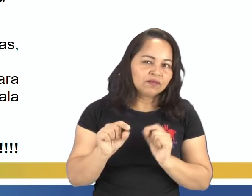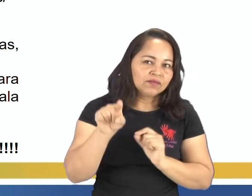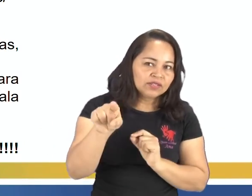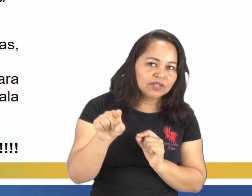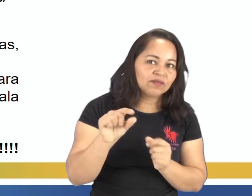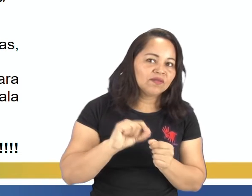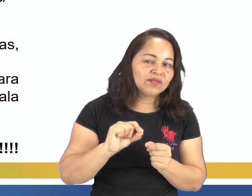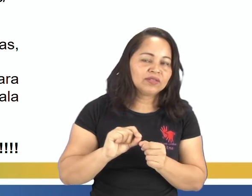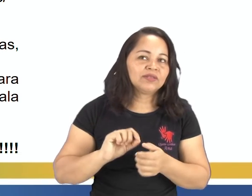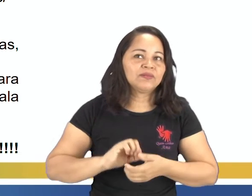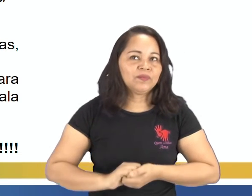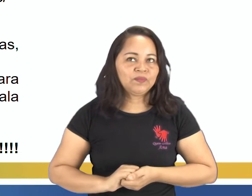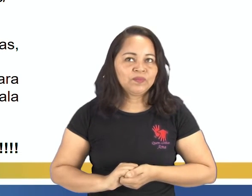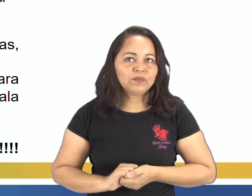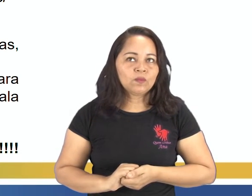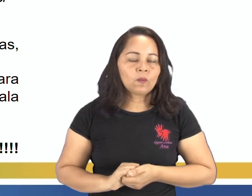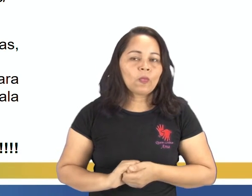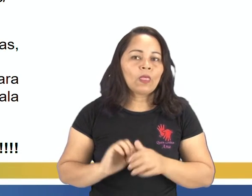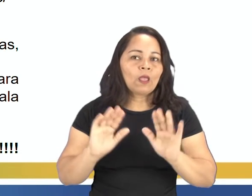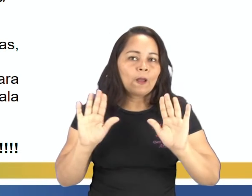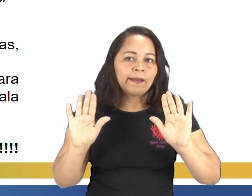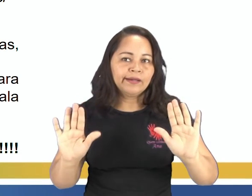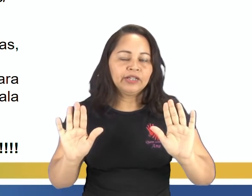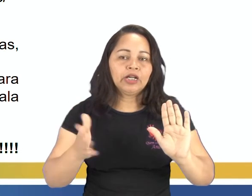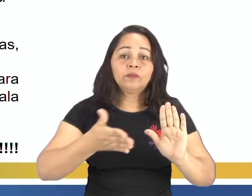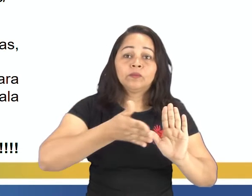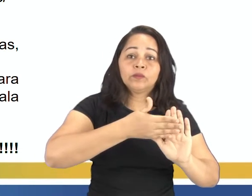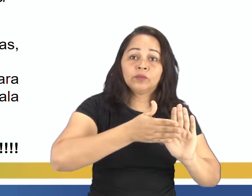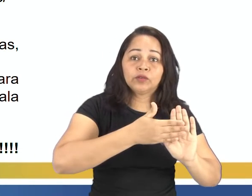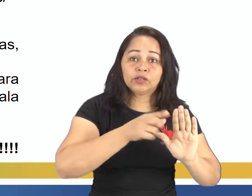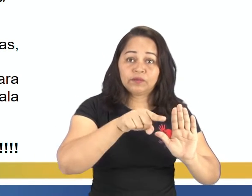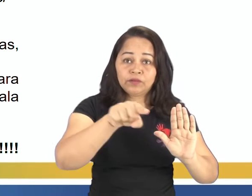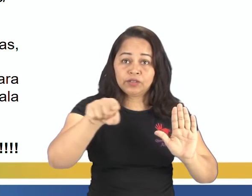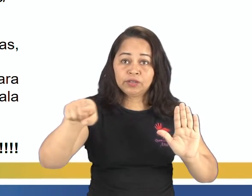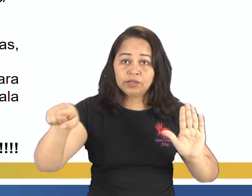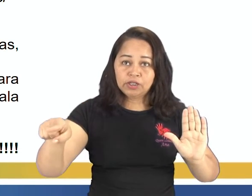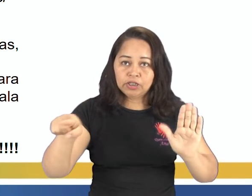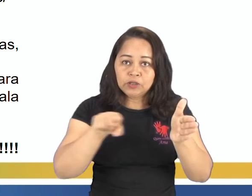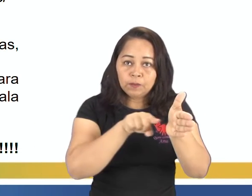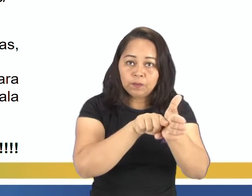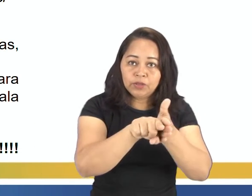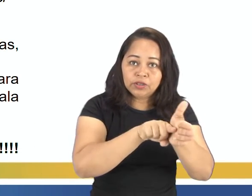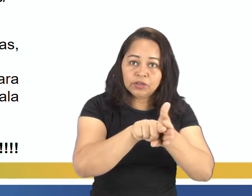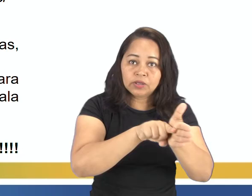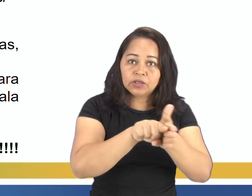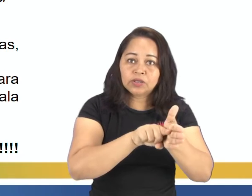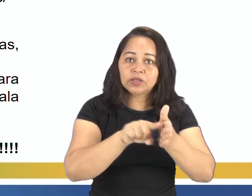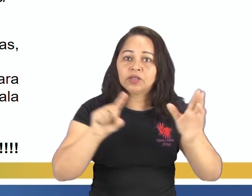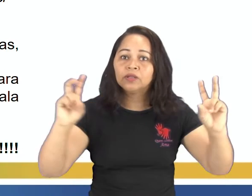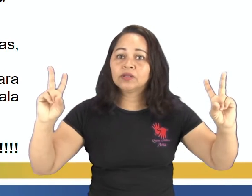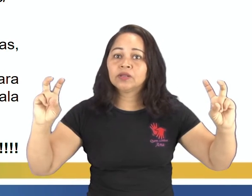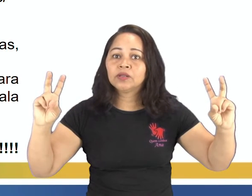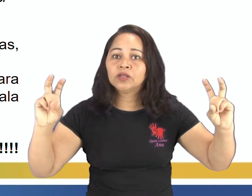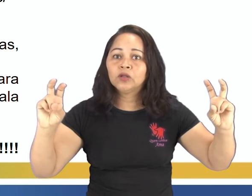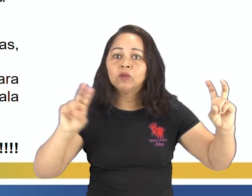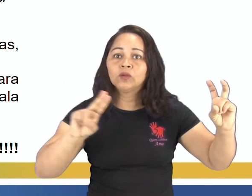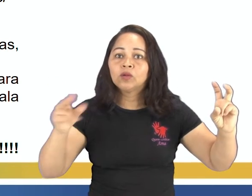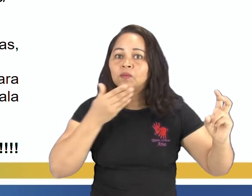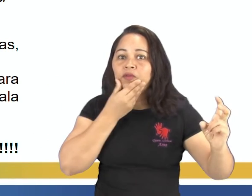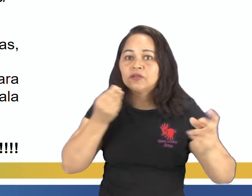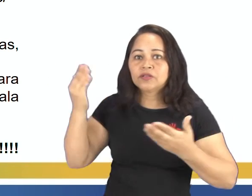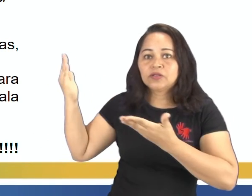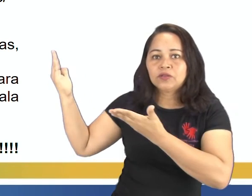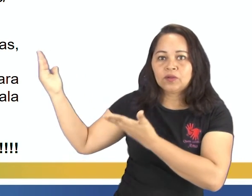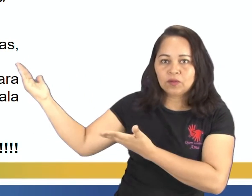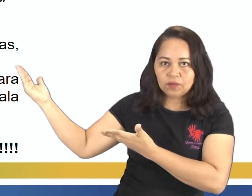irão fazer? A proposta é que vocês façam uma pesquisa sobre o ator chinês Bruce Lee. Gente,